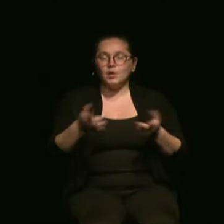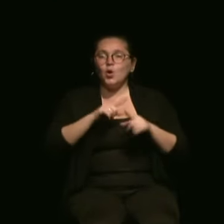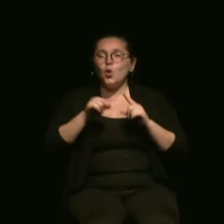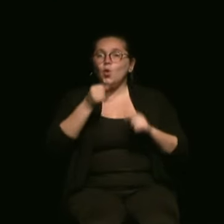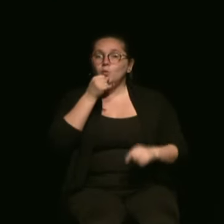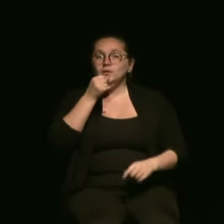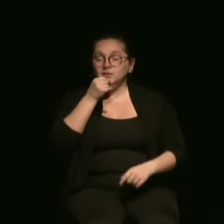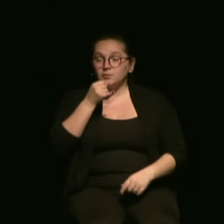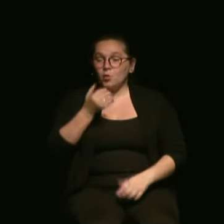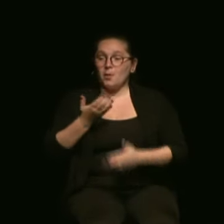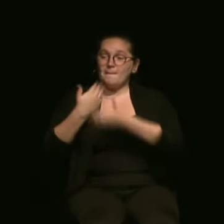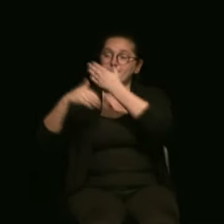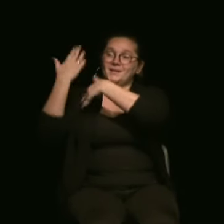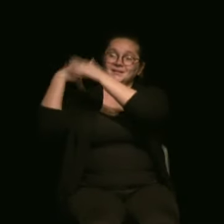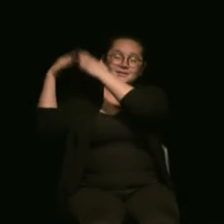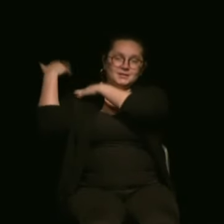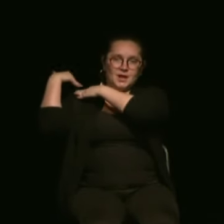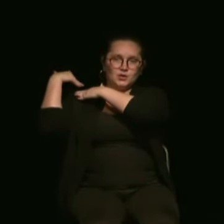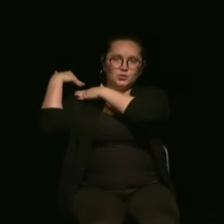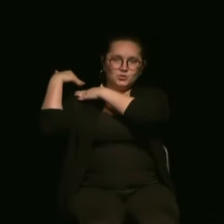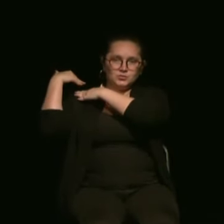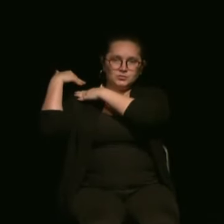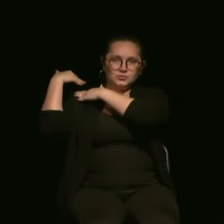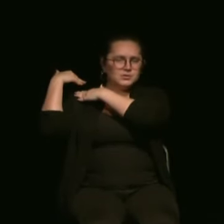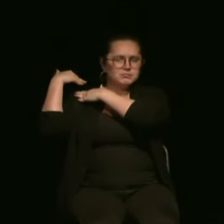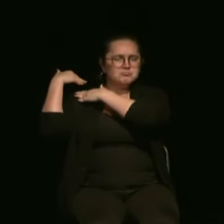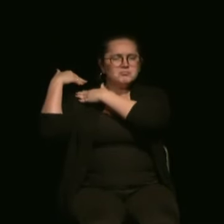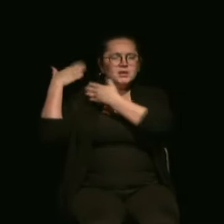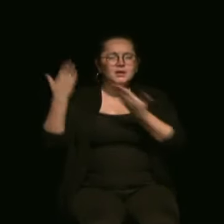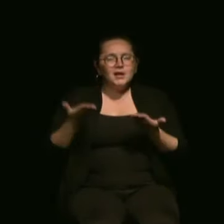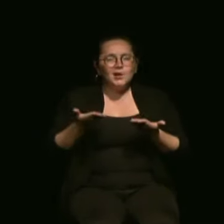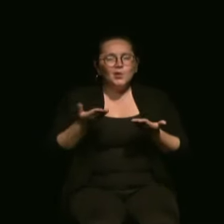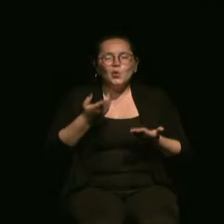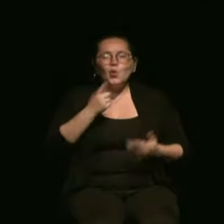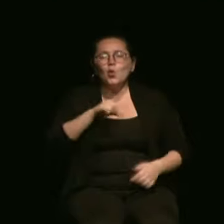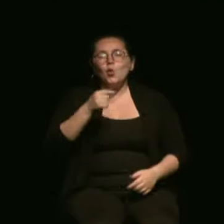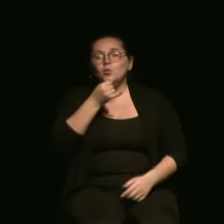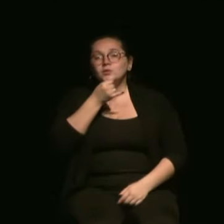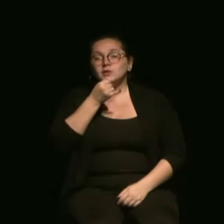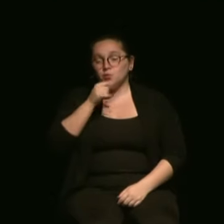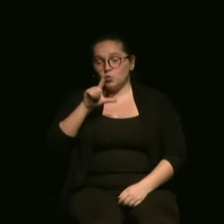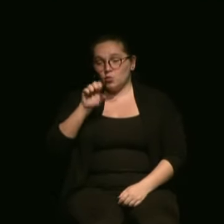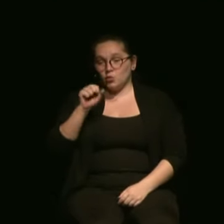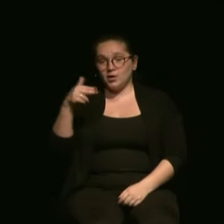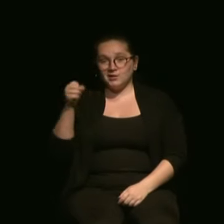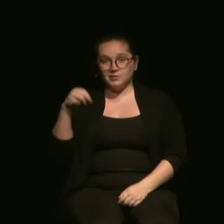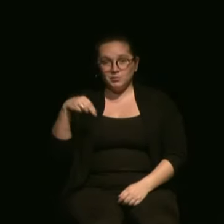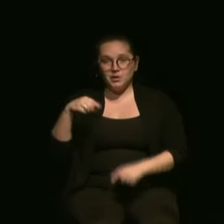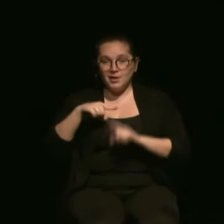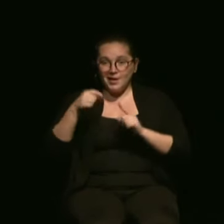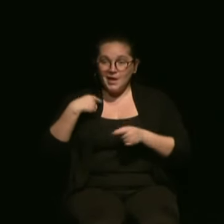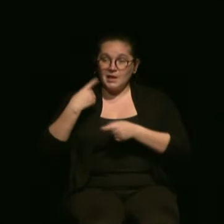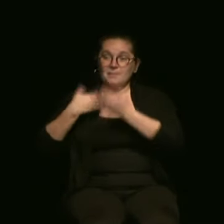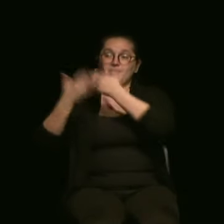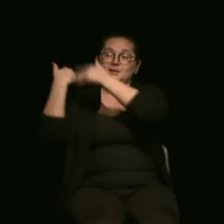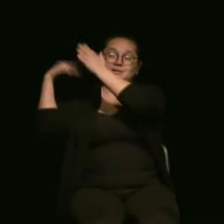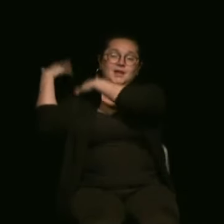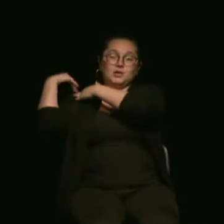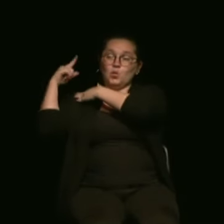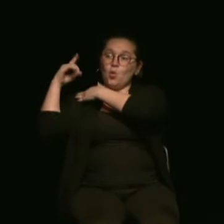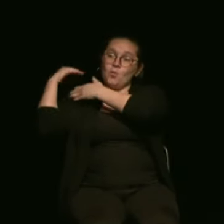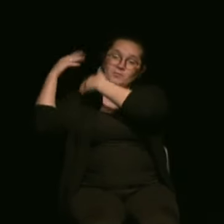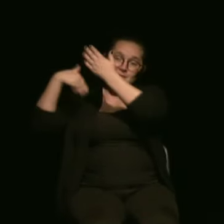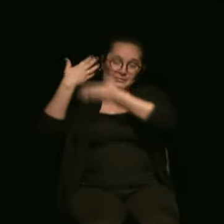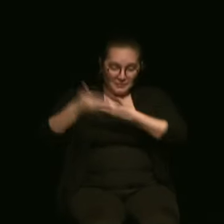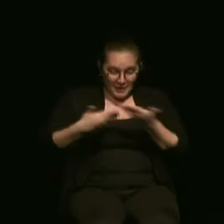passado não está mais no passado, como vocês quiserem, dá na mesma. Ou o Lanzmann foi levado para o passado foi trazido para o presente. E é